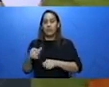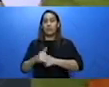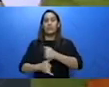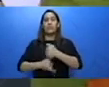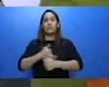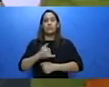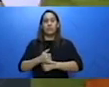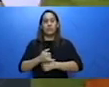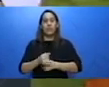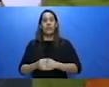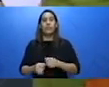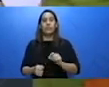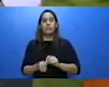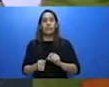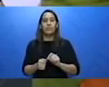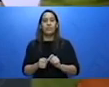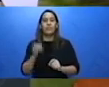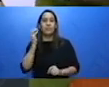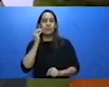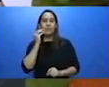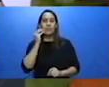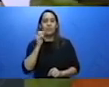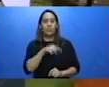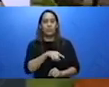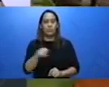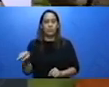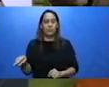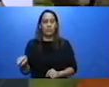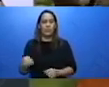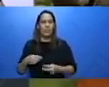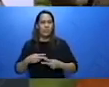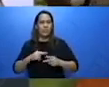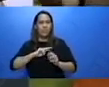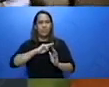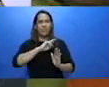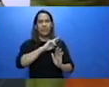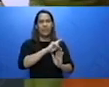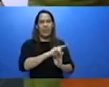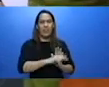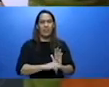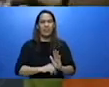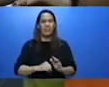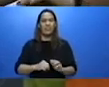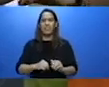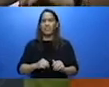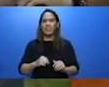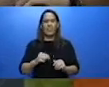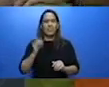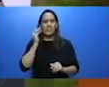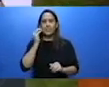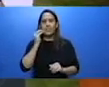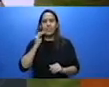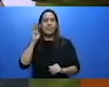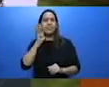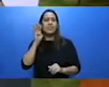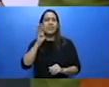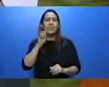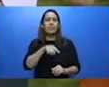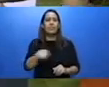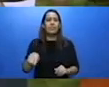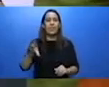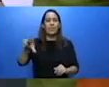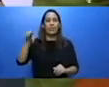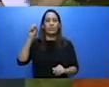escolherem a experiência de vocês, certo? Tem várias experiências legais. Vocês vão escolher uma e vai fazer